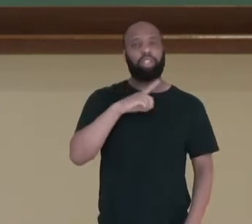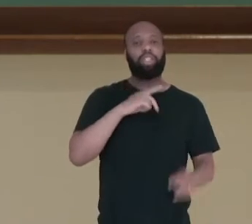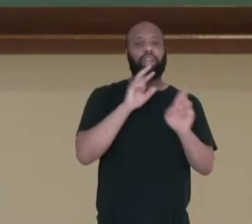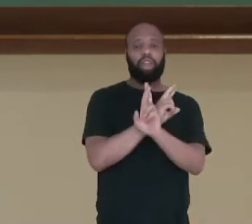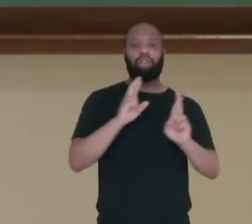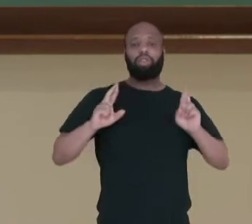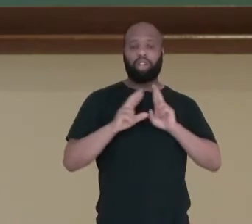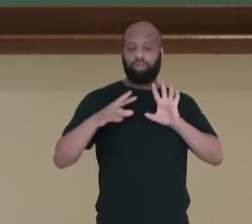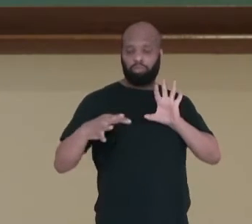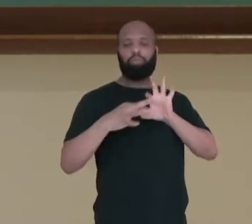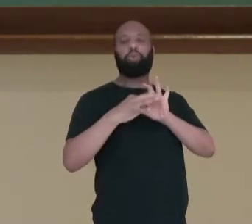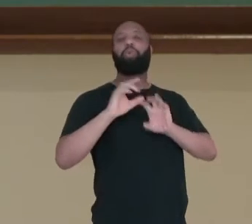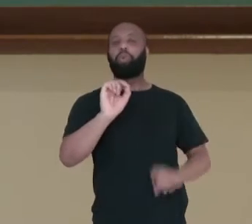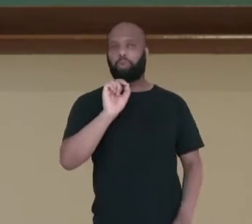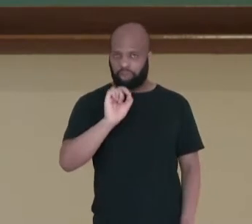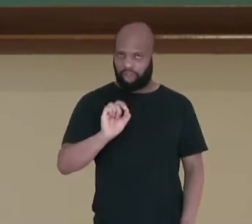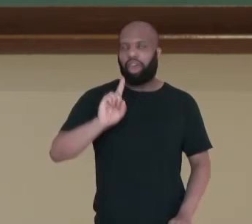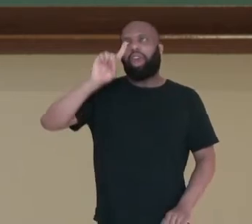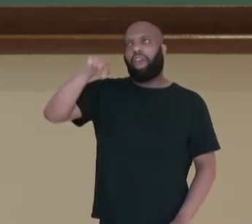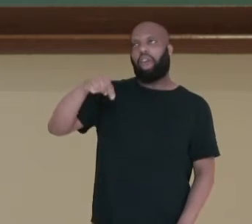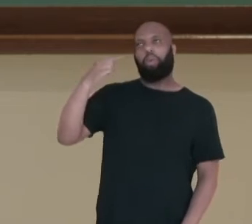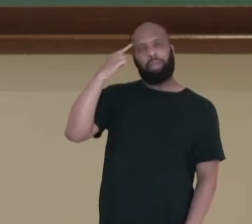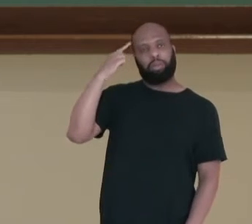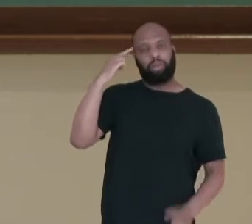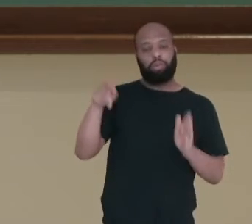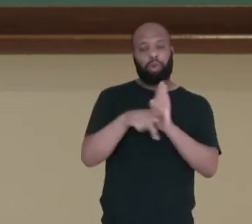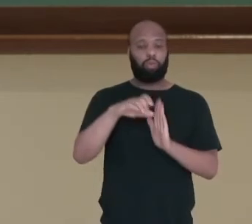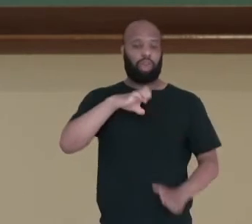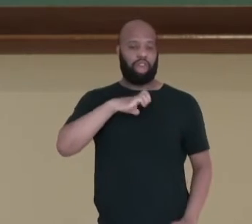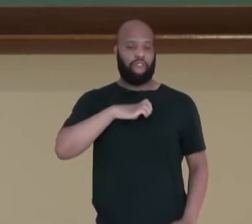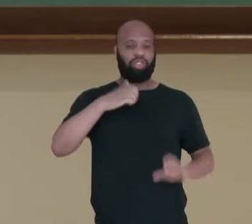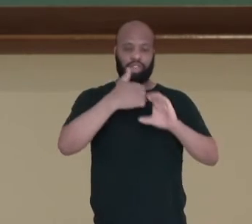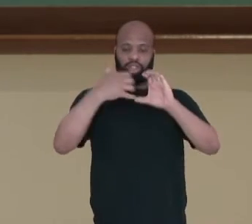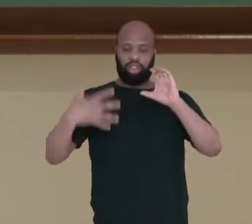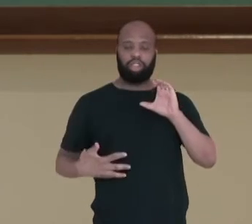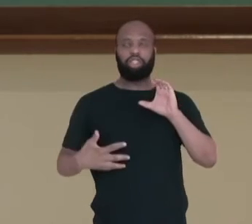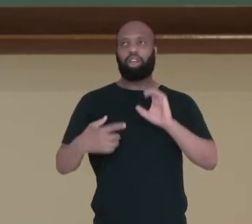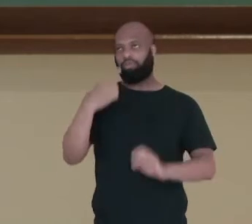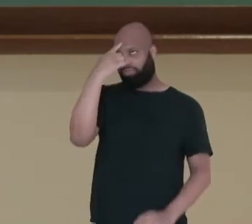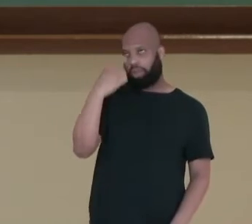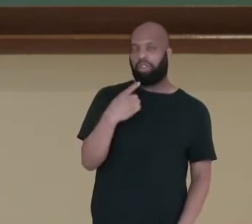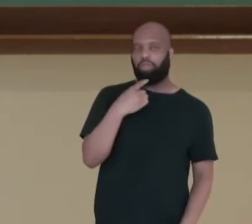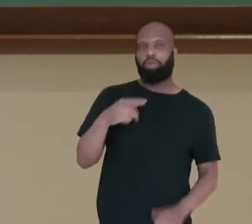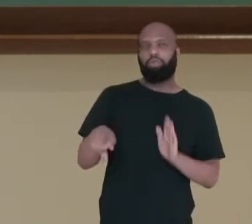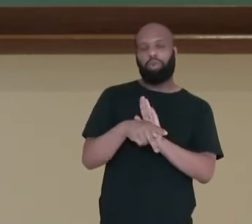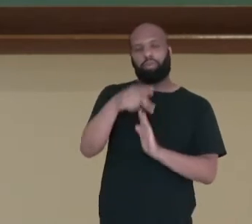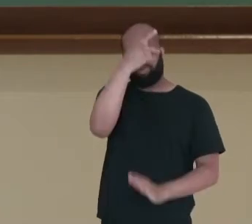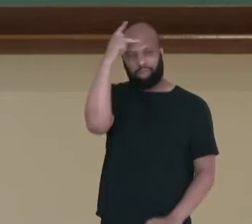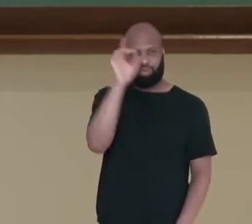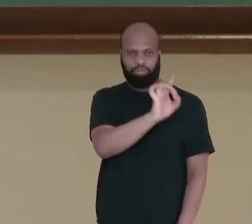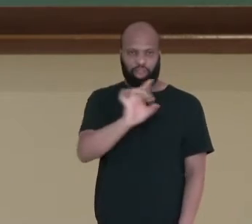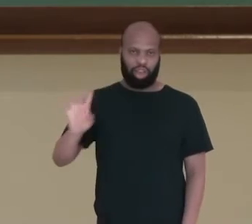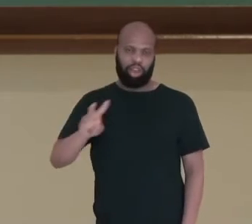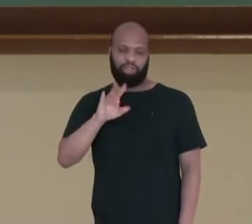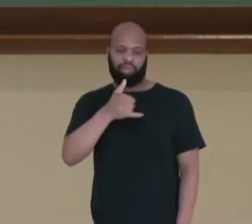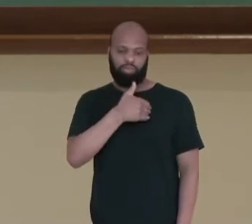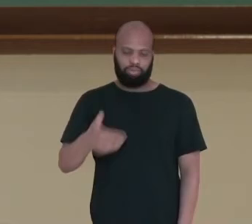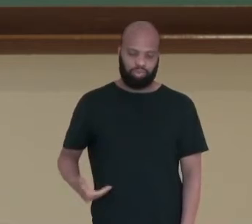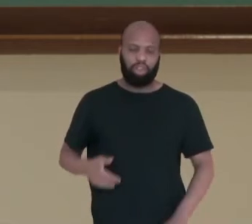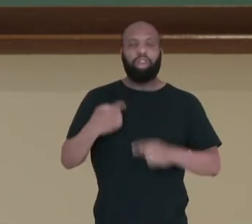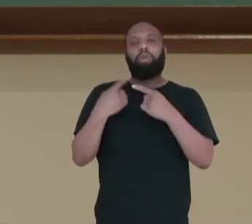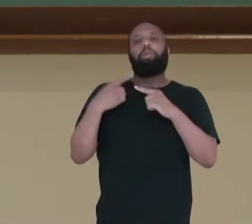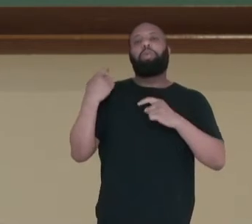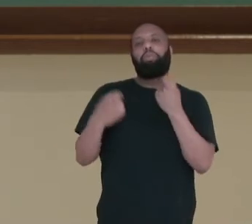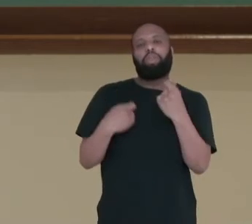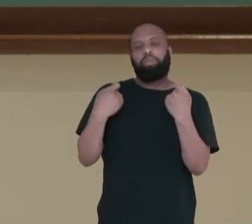muito atrelada ainda à ética, às características pessoais do governante, né? O governante, ele